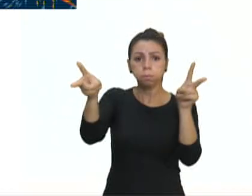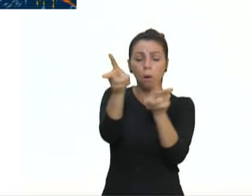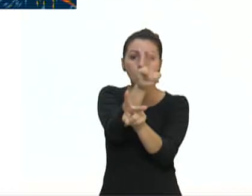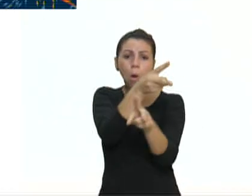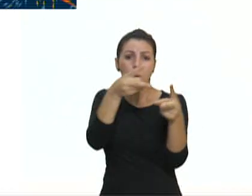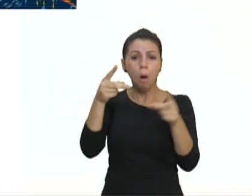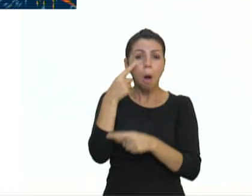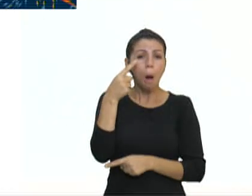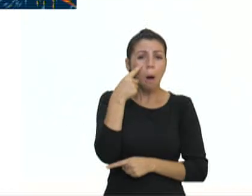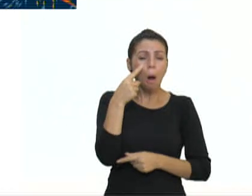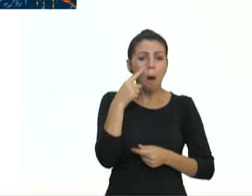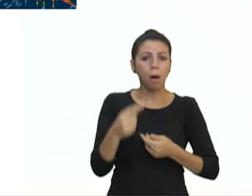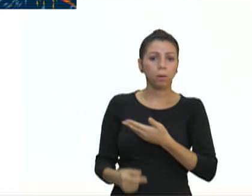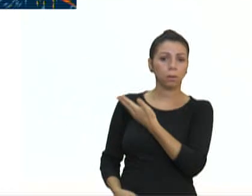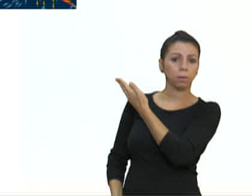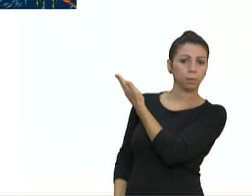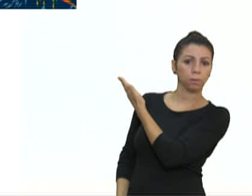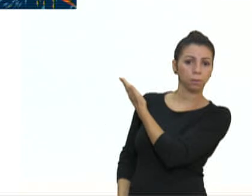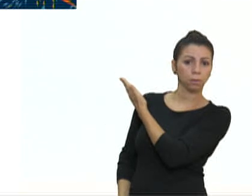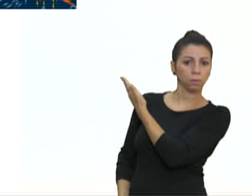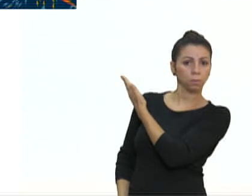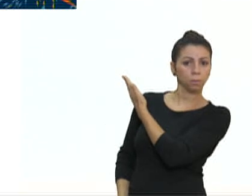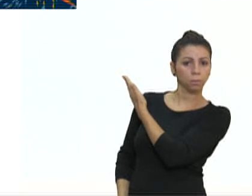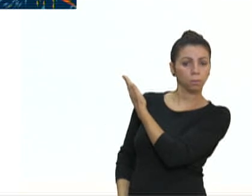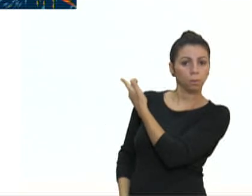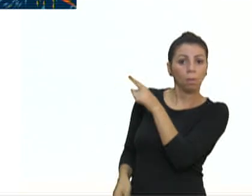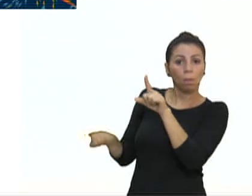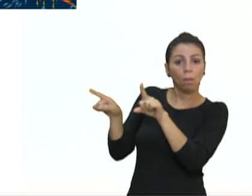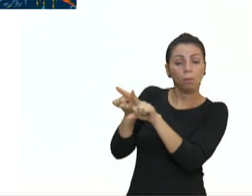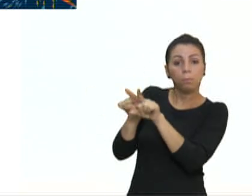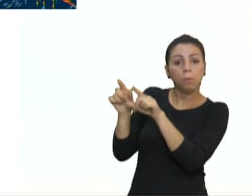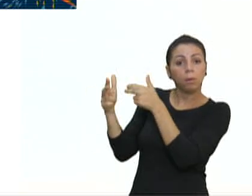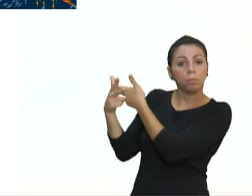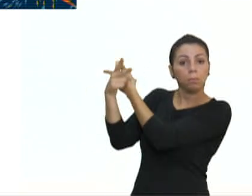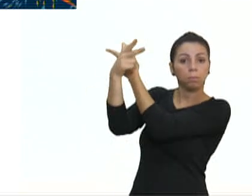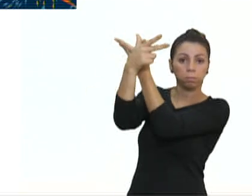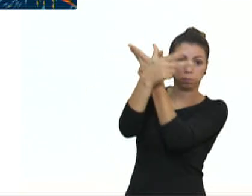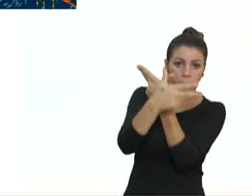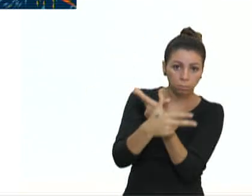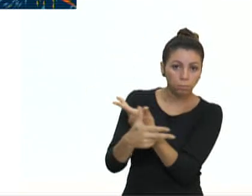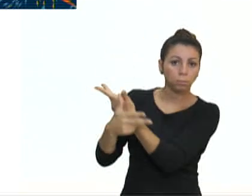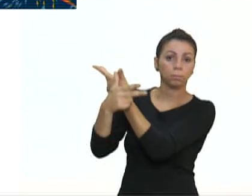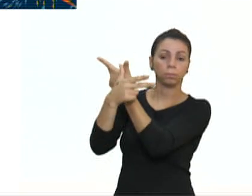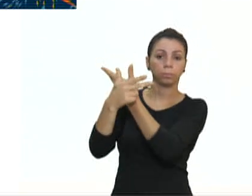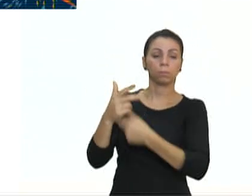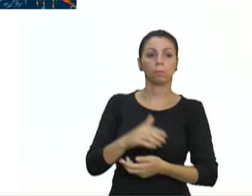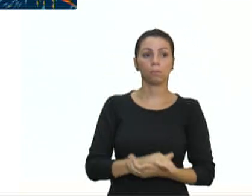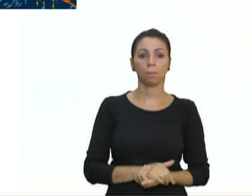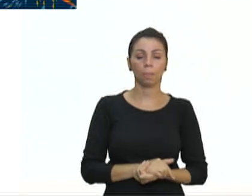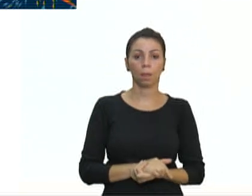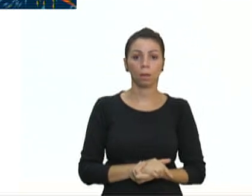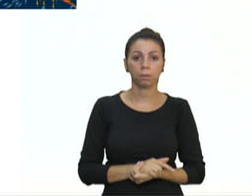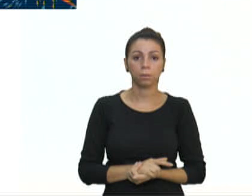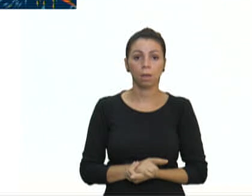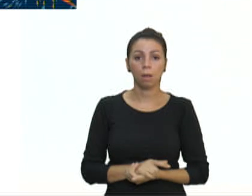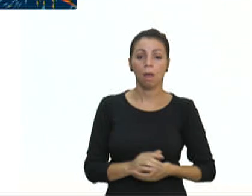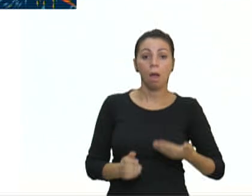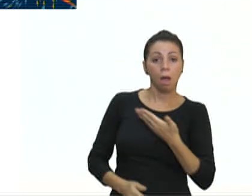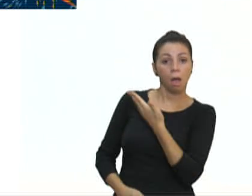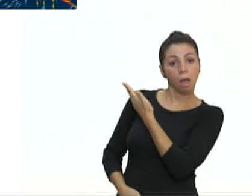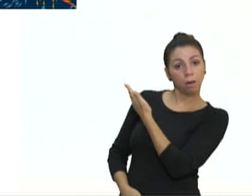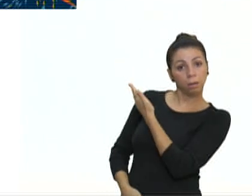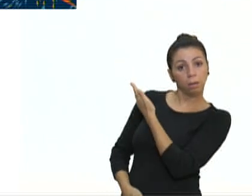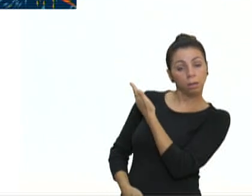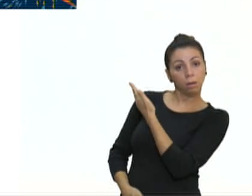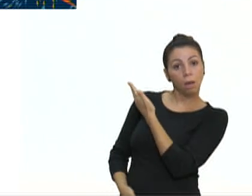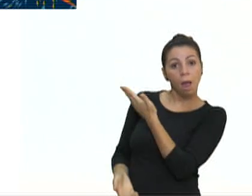imagens aqui, novamente imagens de satélites, tá? E nessas aqui a gente consegue ver a chegada